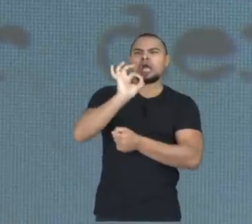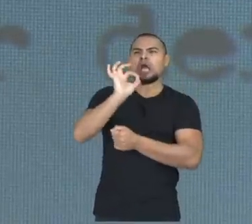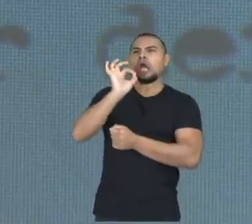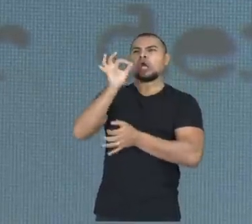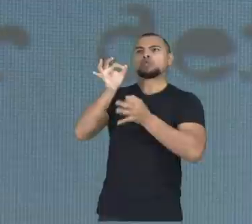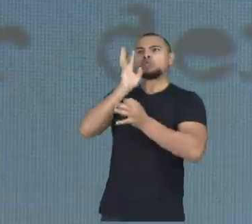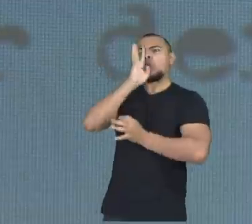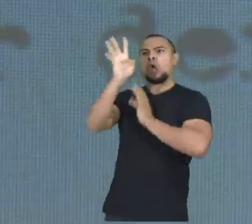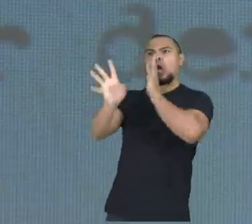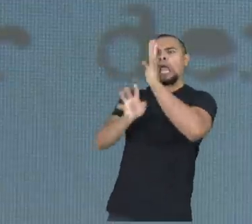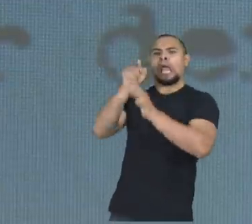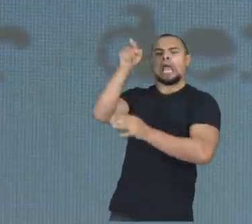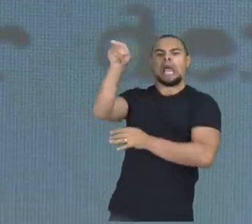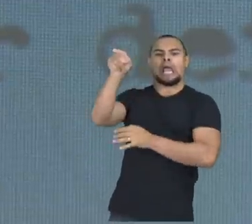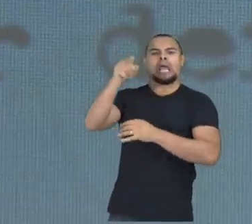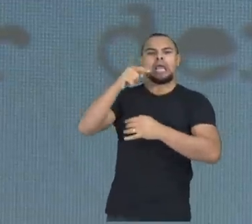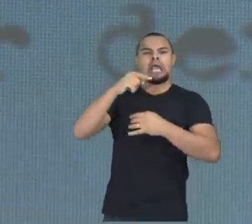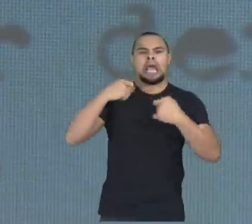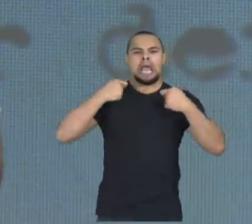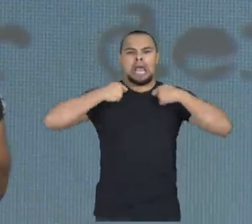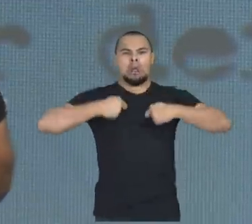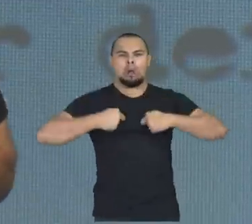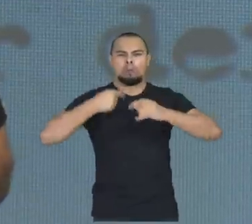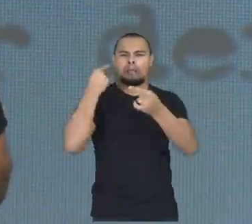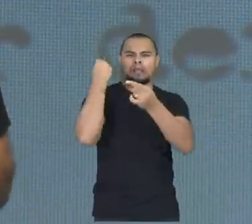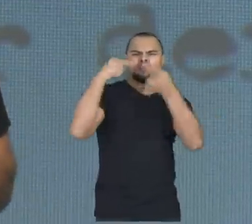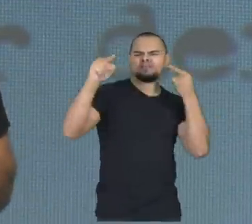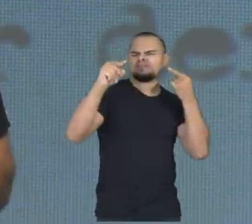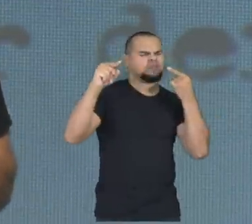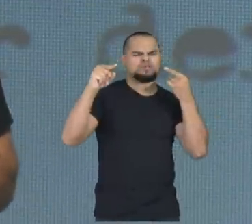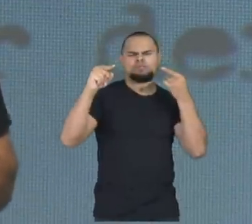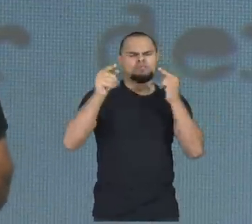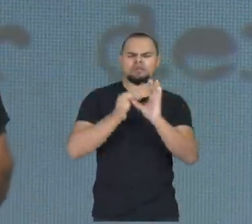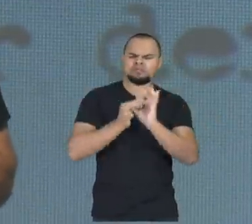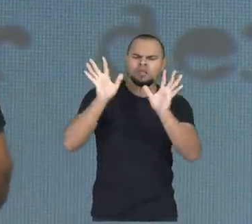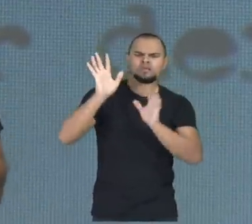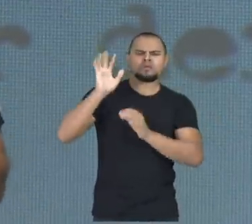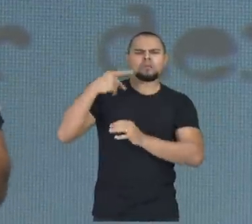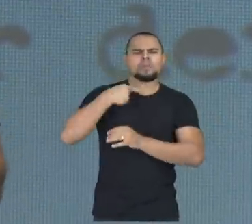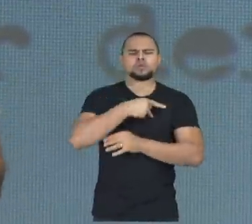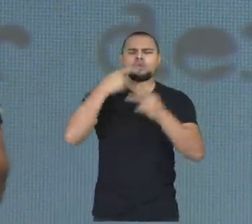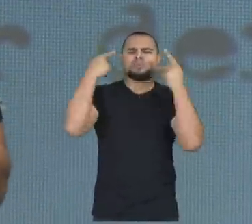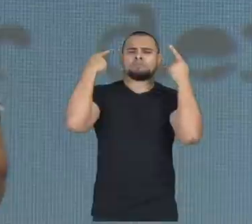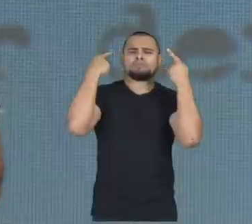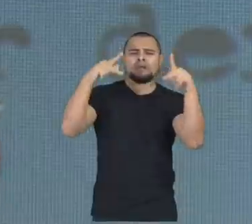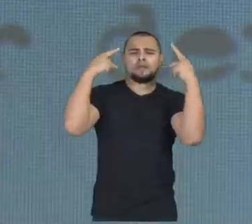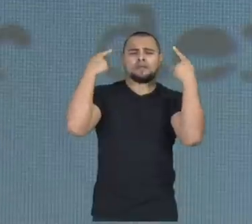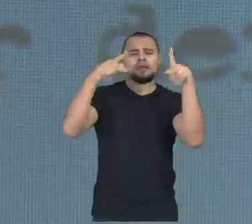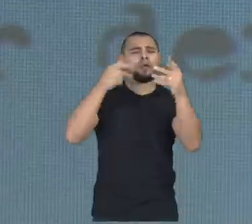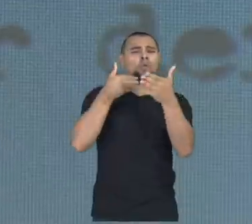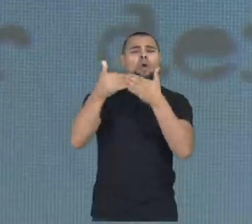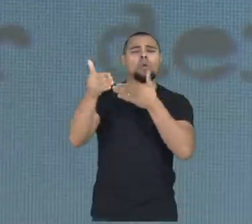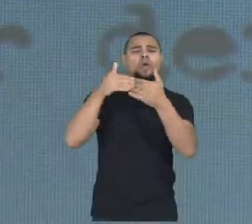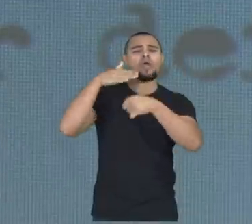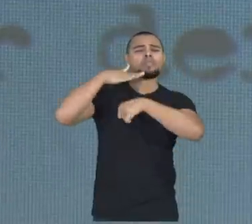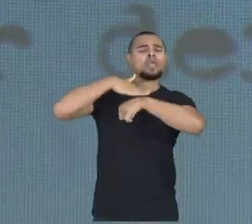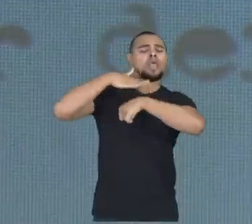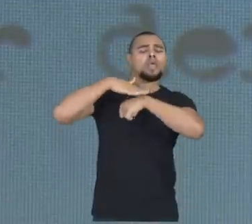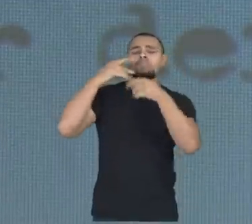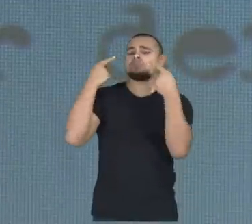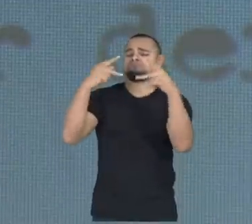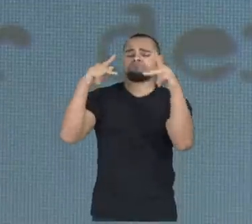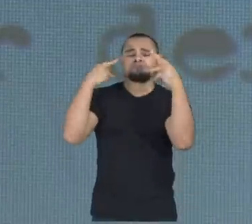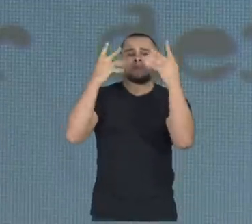pela roupa que ele veste. Desde que ele pregue a palavra de Deus, em tempo e fora de tempo,